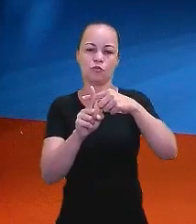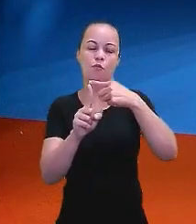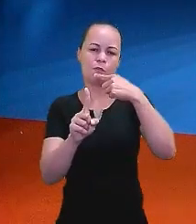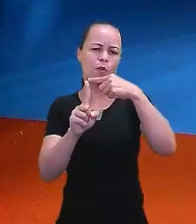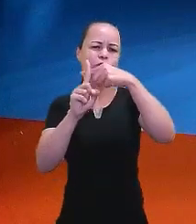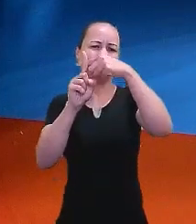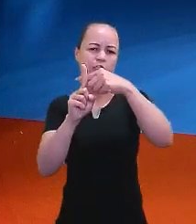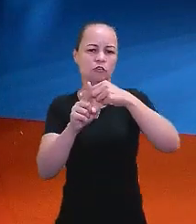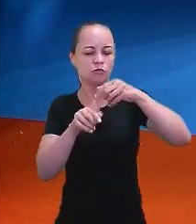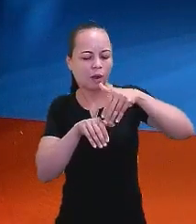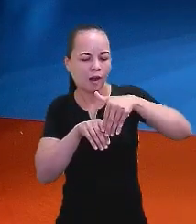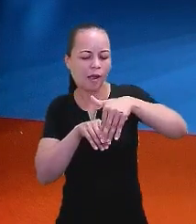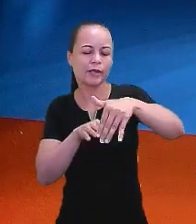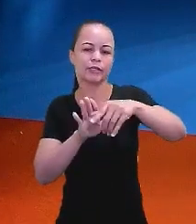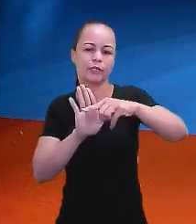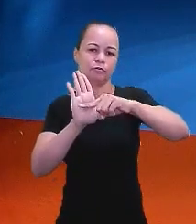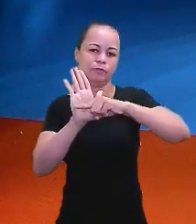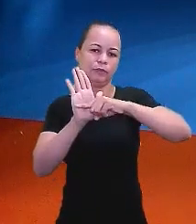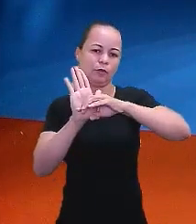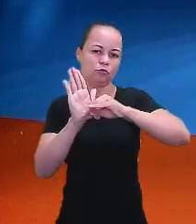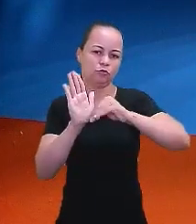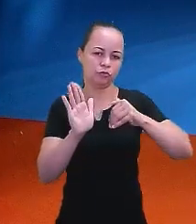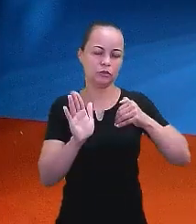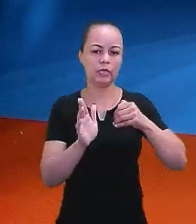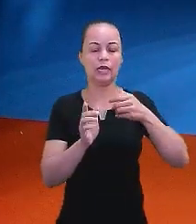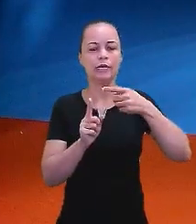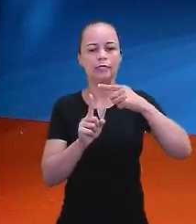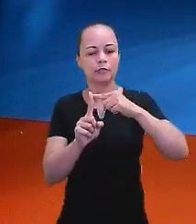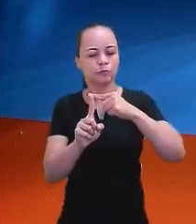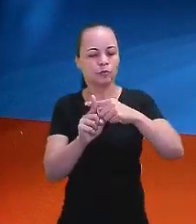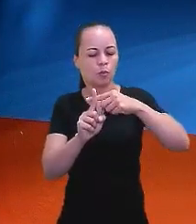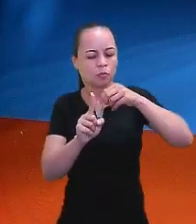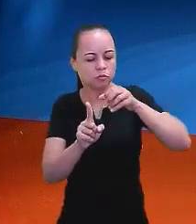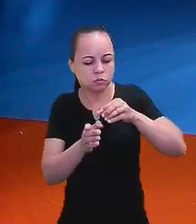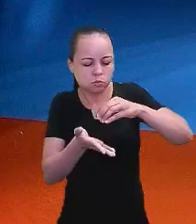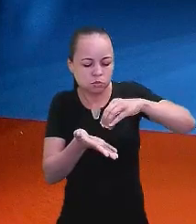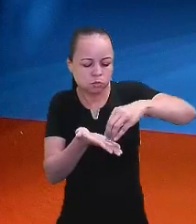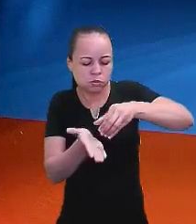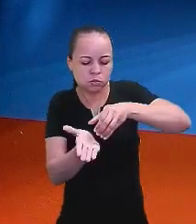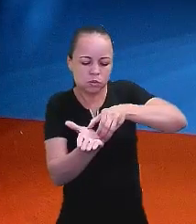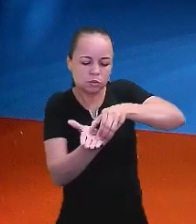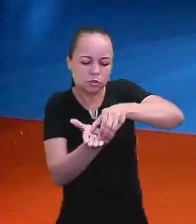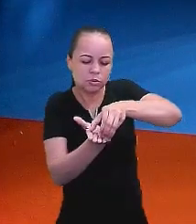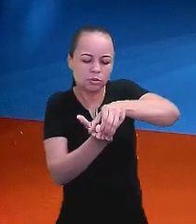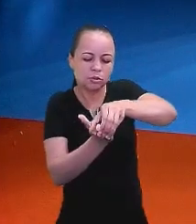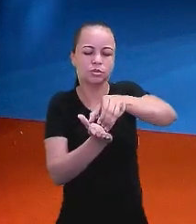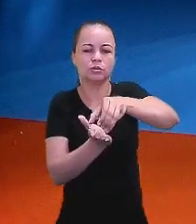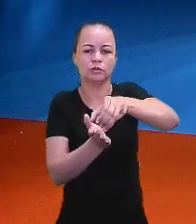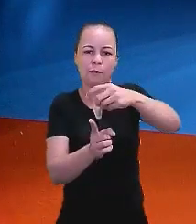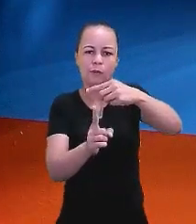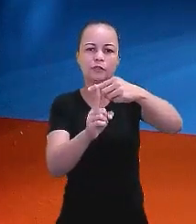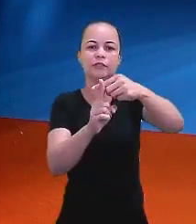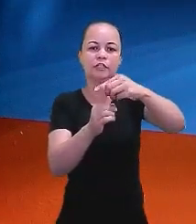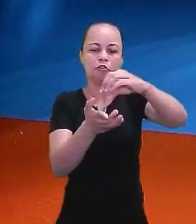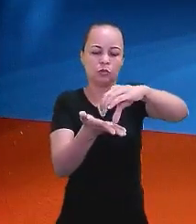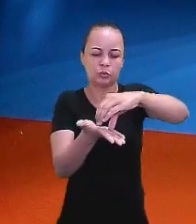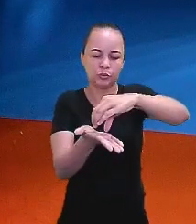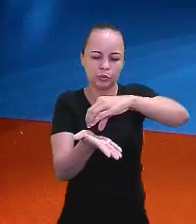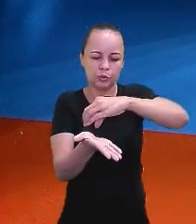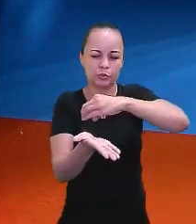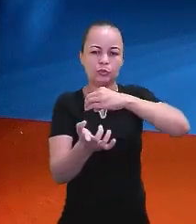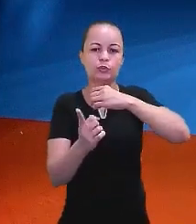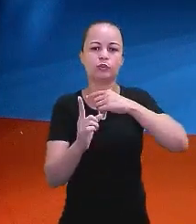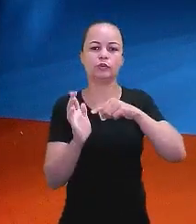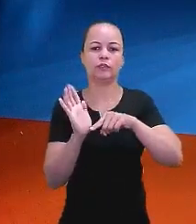o controle. Cada vez que o carro ia, era um valor positivo. Cada vez que o carro voltava, era um valor negativo.